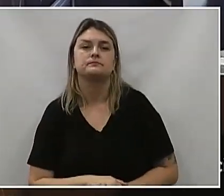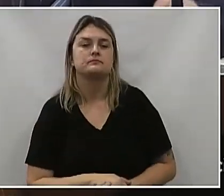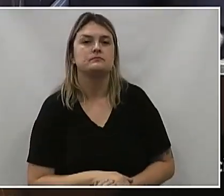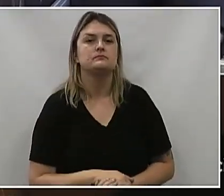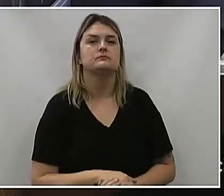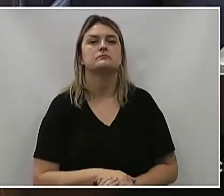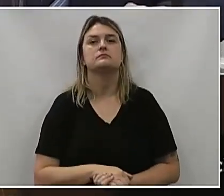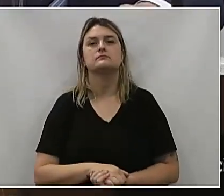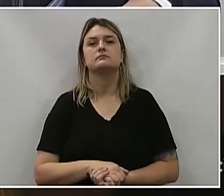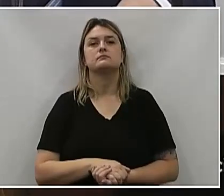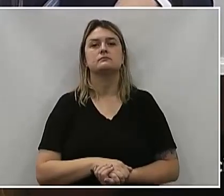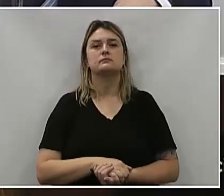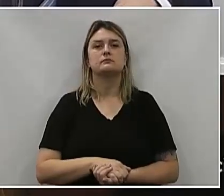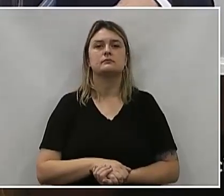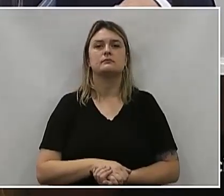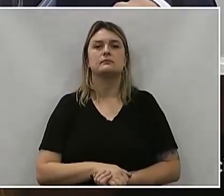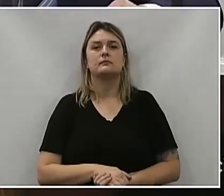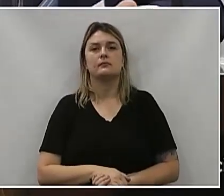envolvidos.